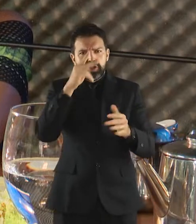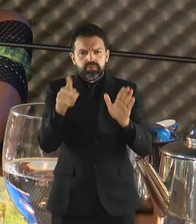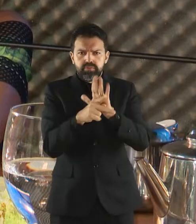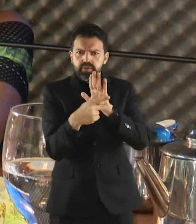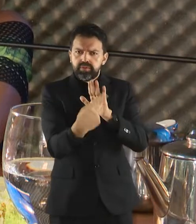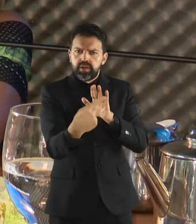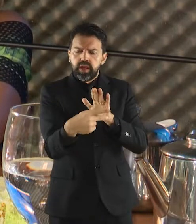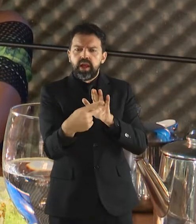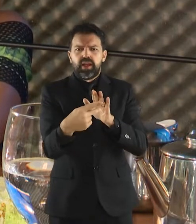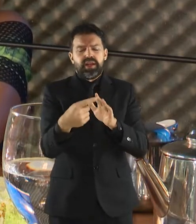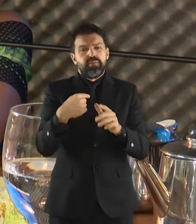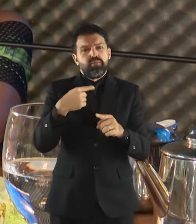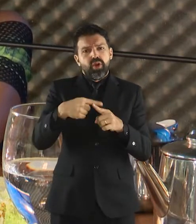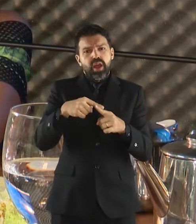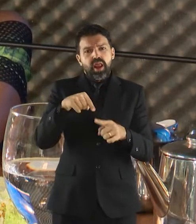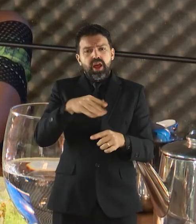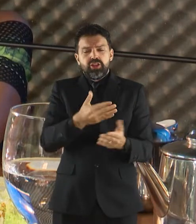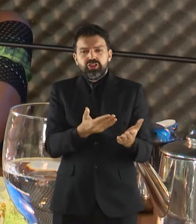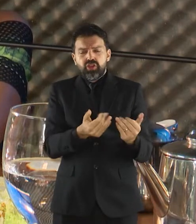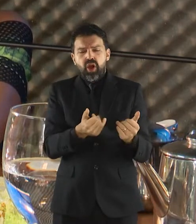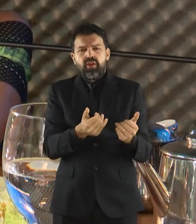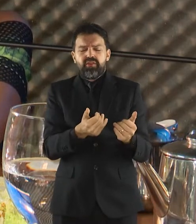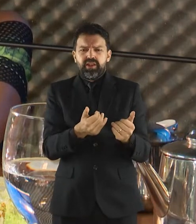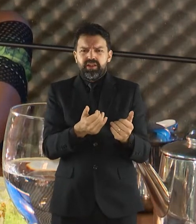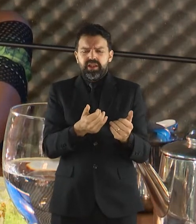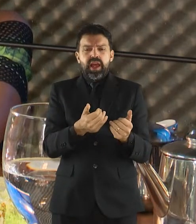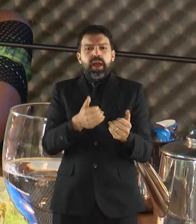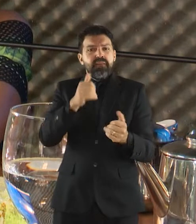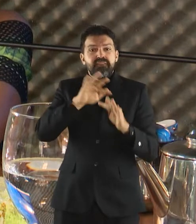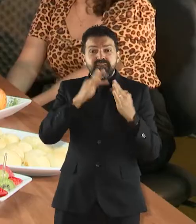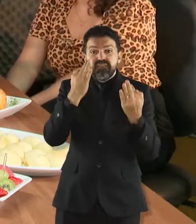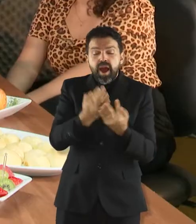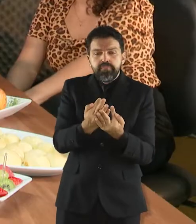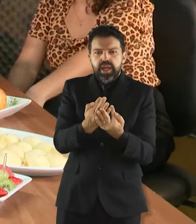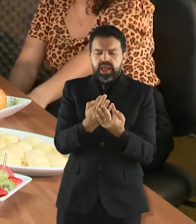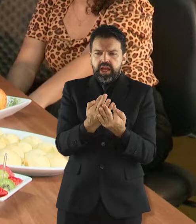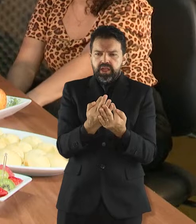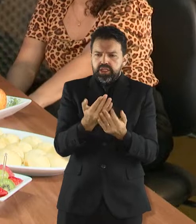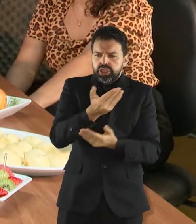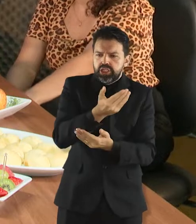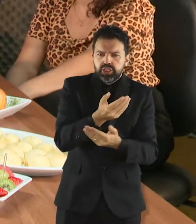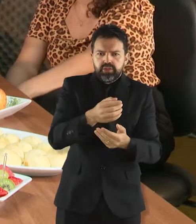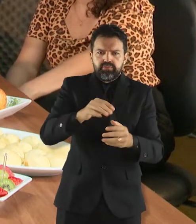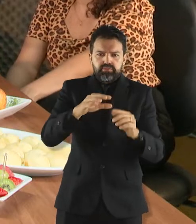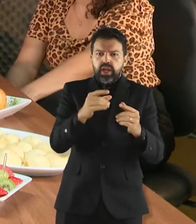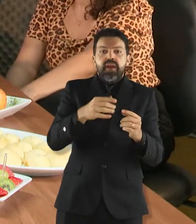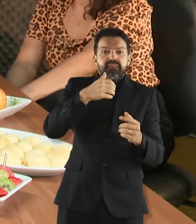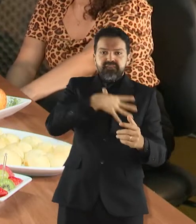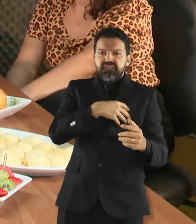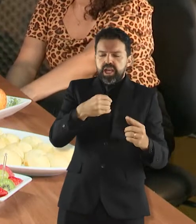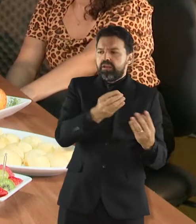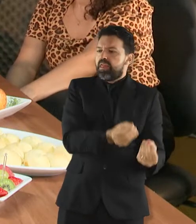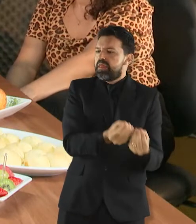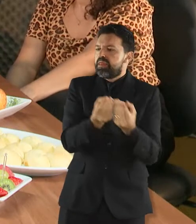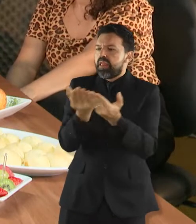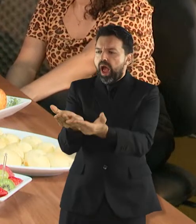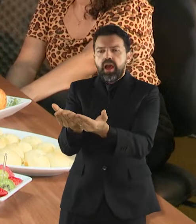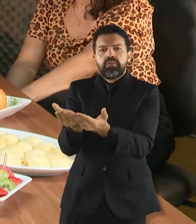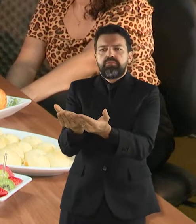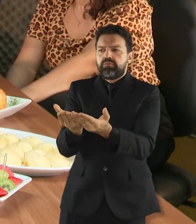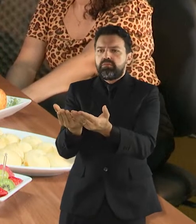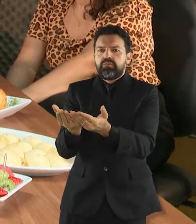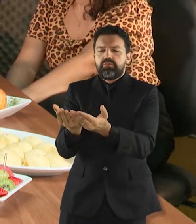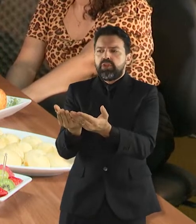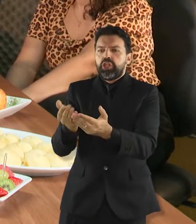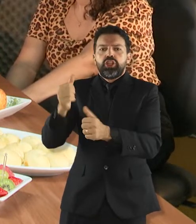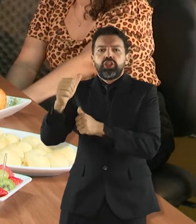muito nova, ela foi trocada por uma saca de farinha. Estou lembrando dessa história mesmo. O pai dela deu ela, né, pro